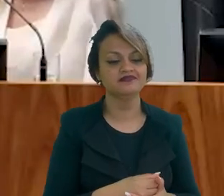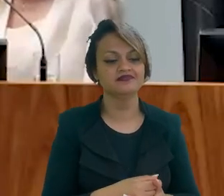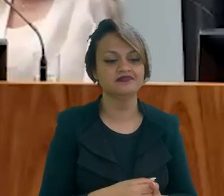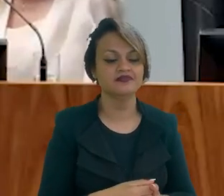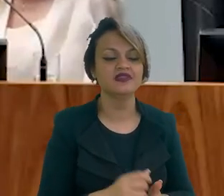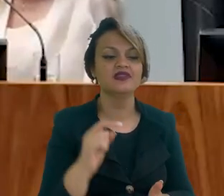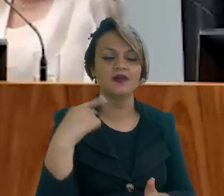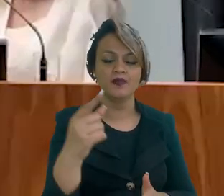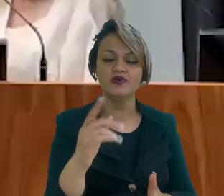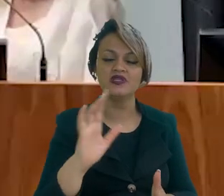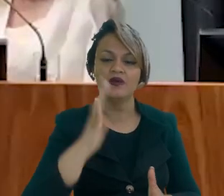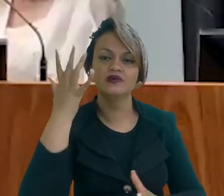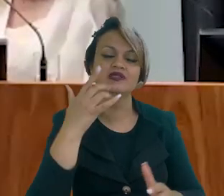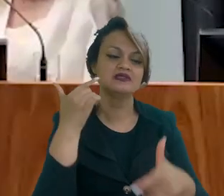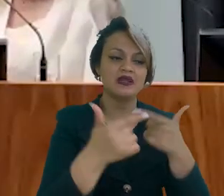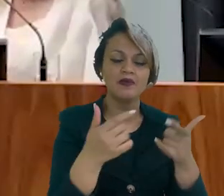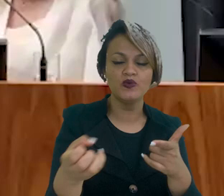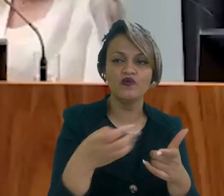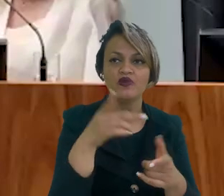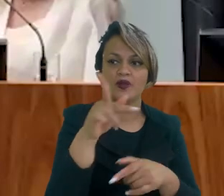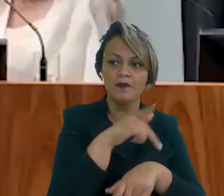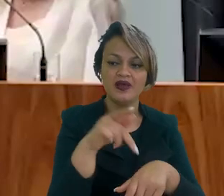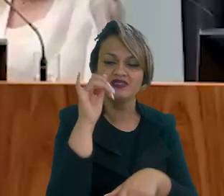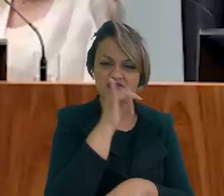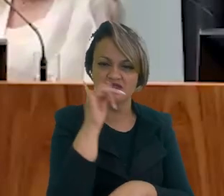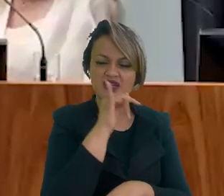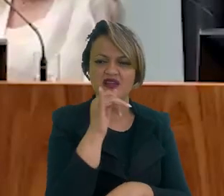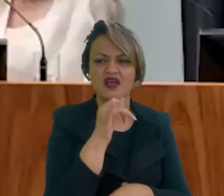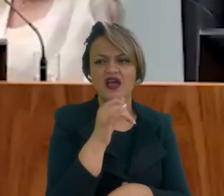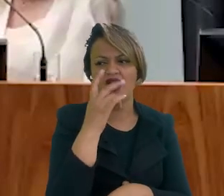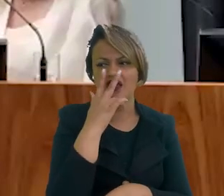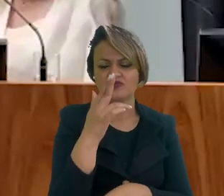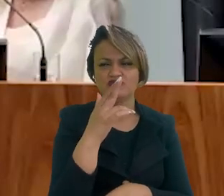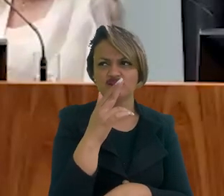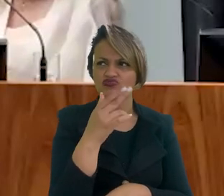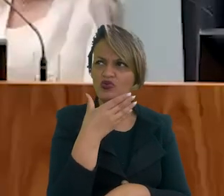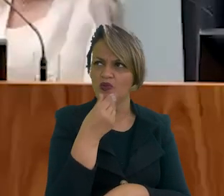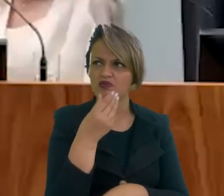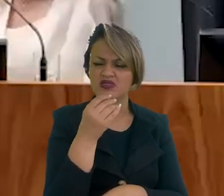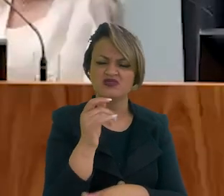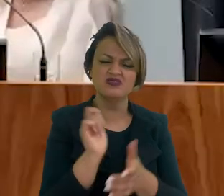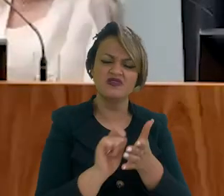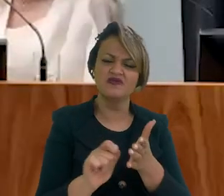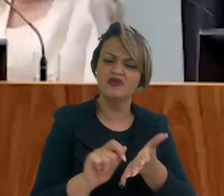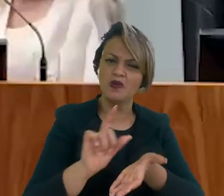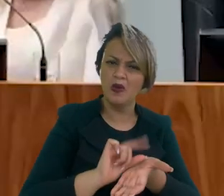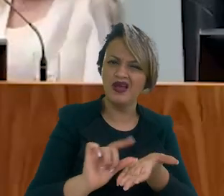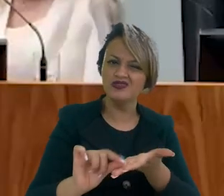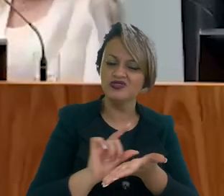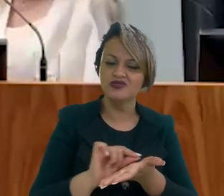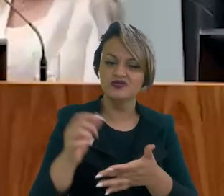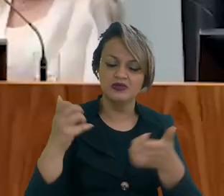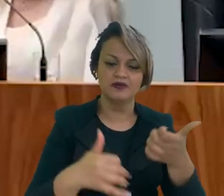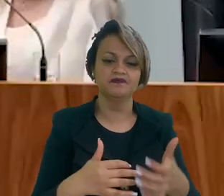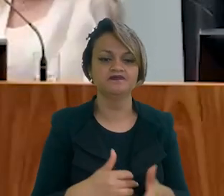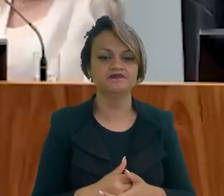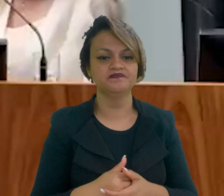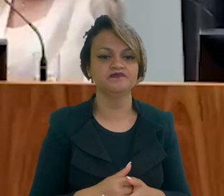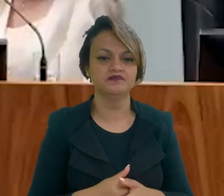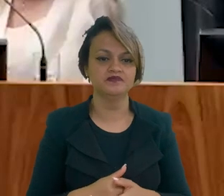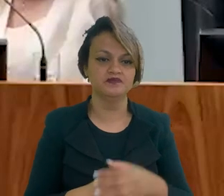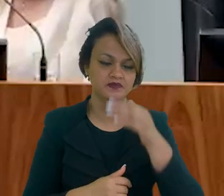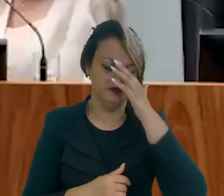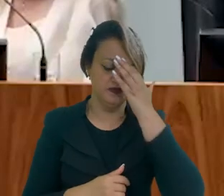século 19 né o trabalho do Meio anterior posteriormente surge alguns trabalhos recentes na Itália Inclusive acho que o